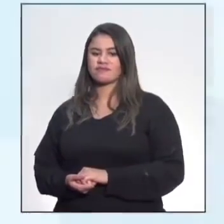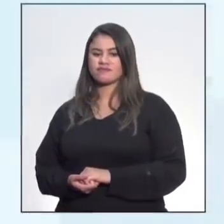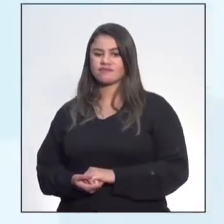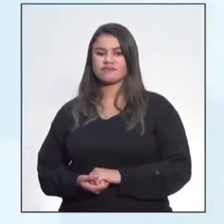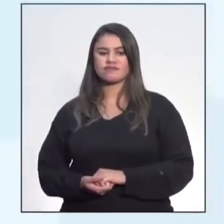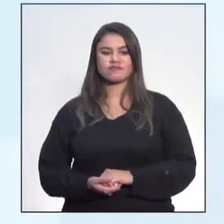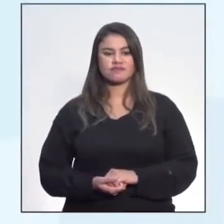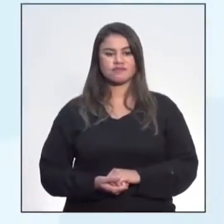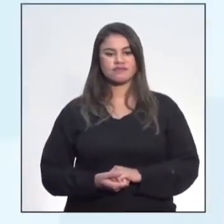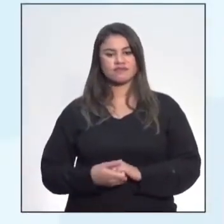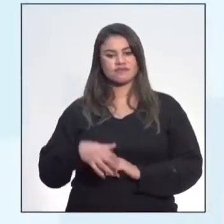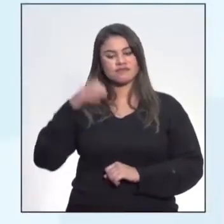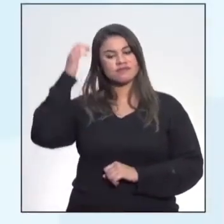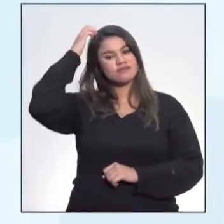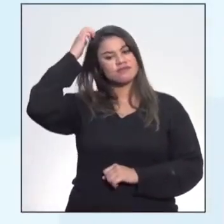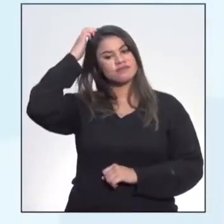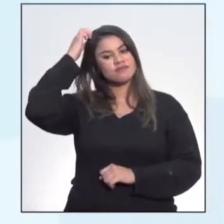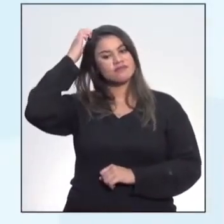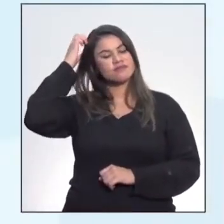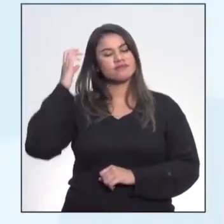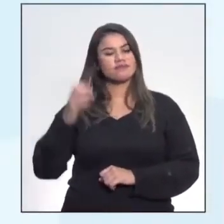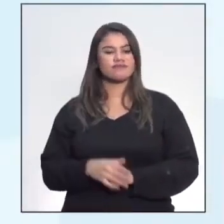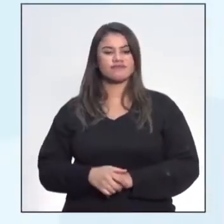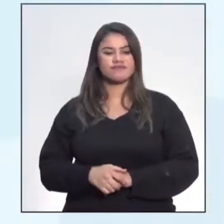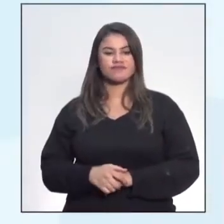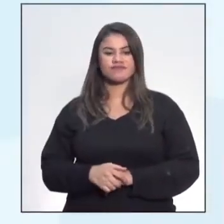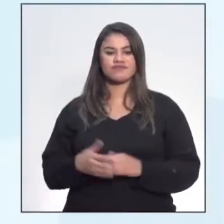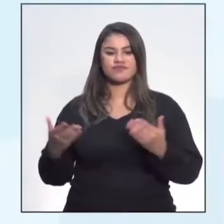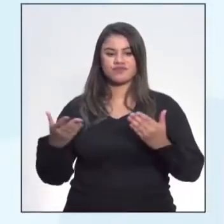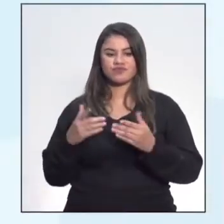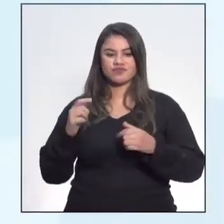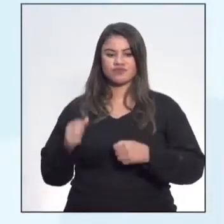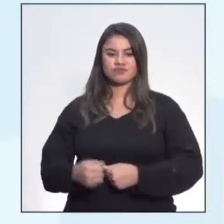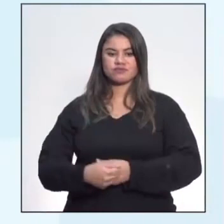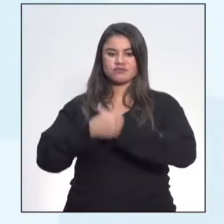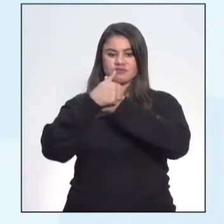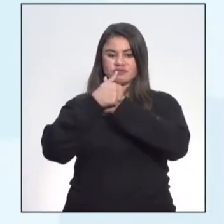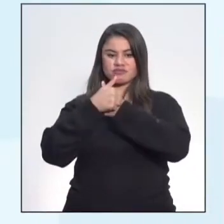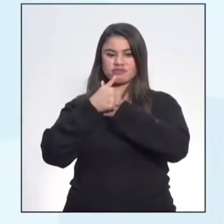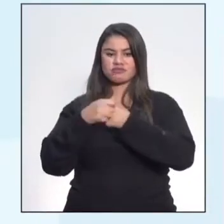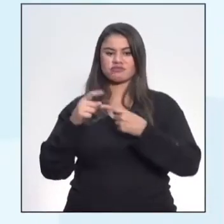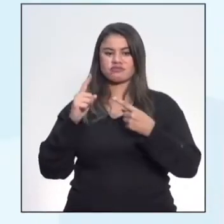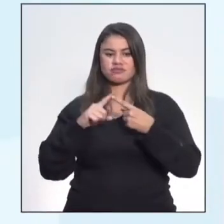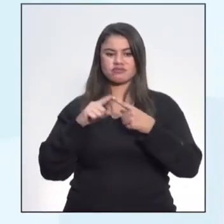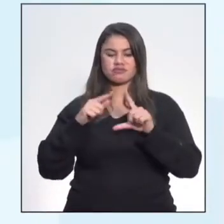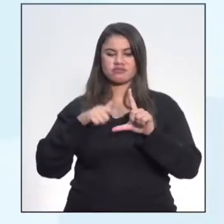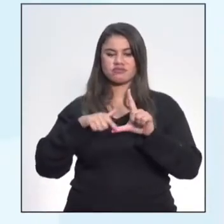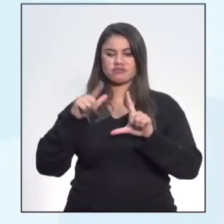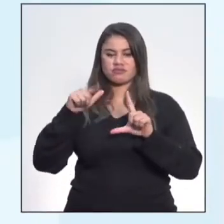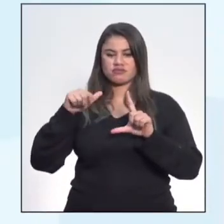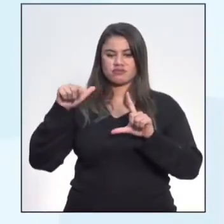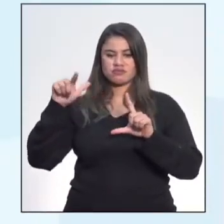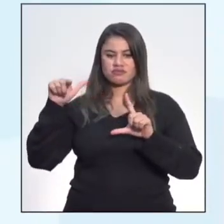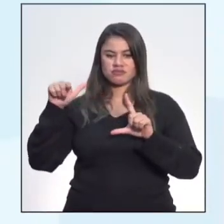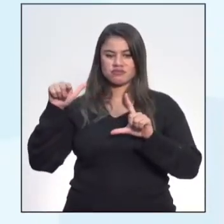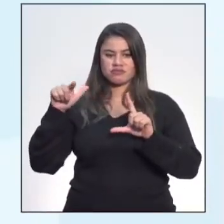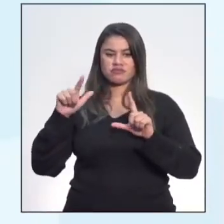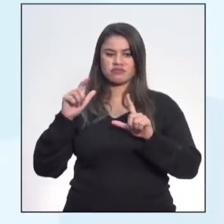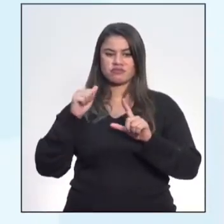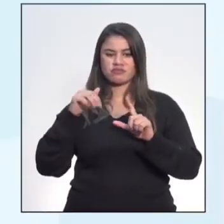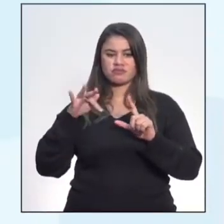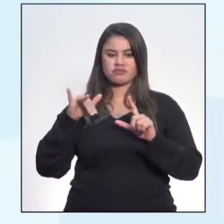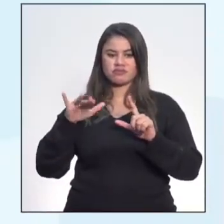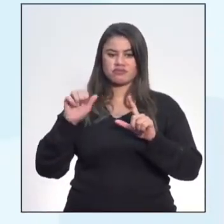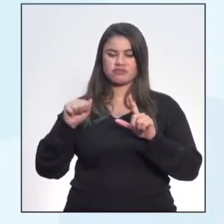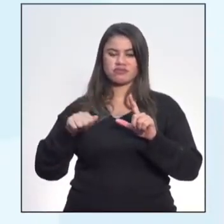Então, vamos lá. Bom, aqui, o que a gente trabalhou hoje? Função de primeiro grau, separamos em função afim,